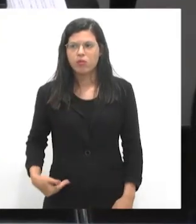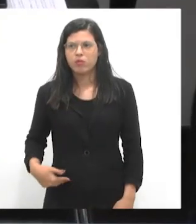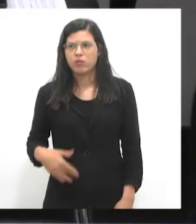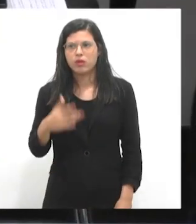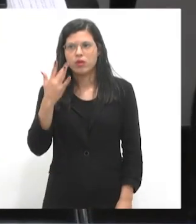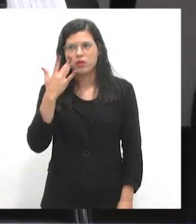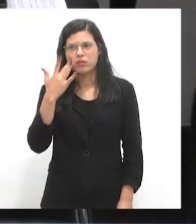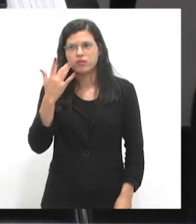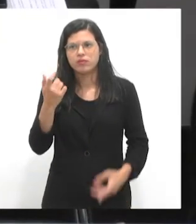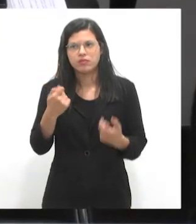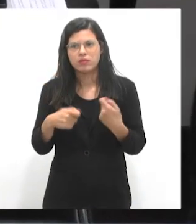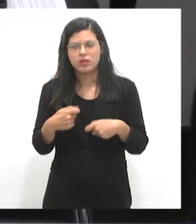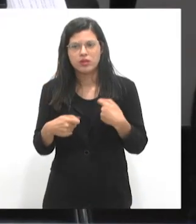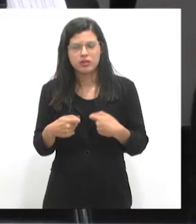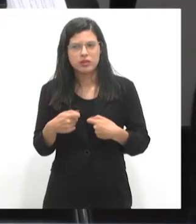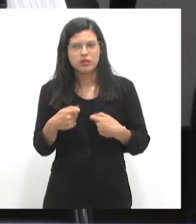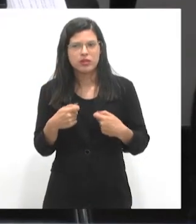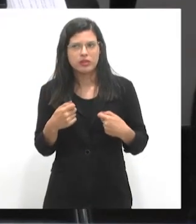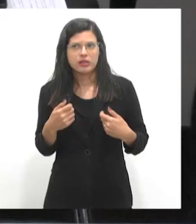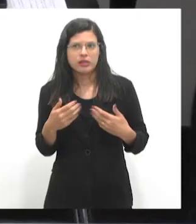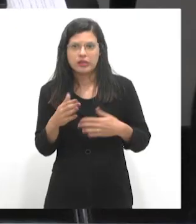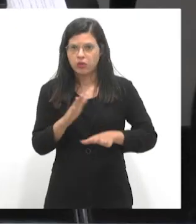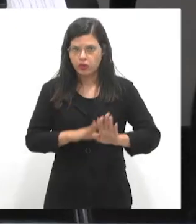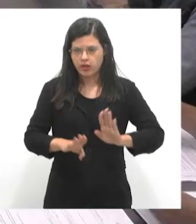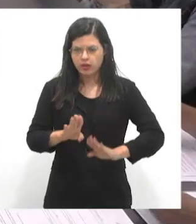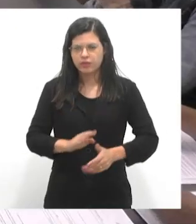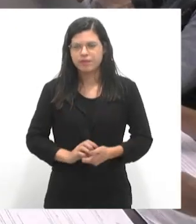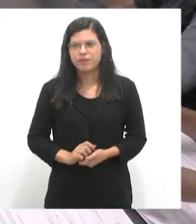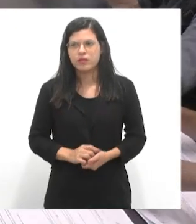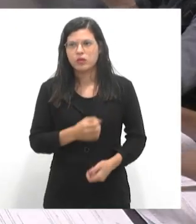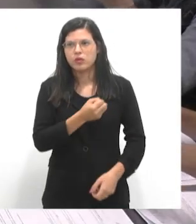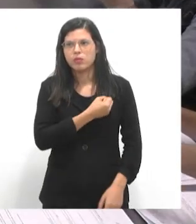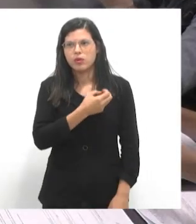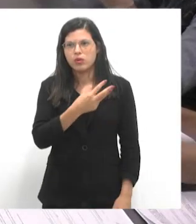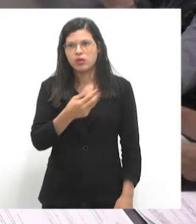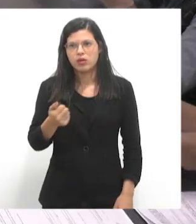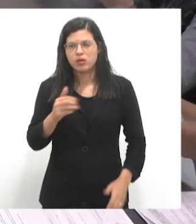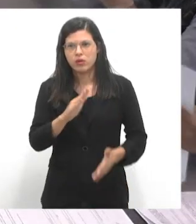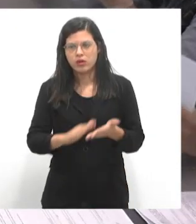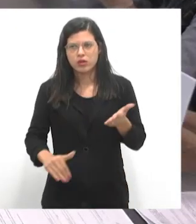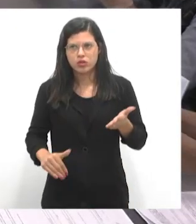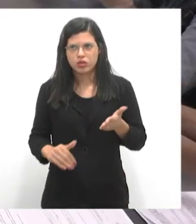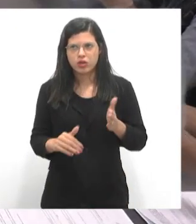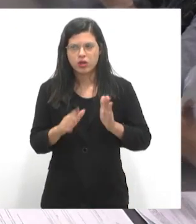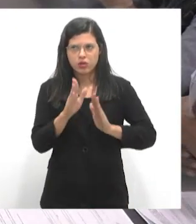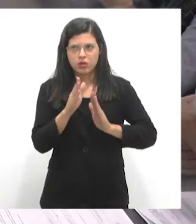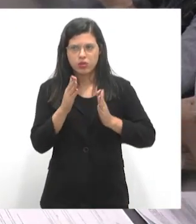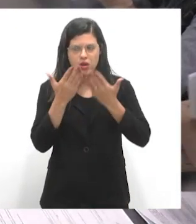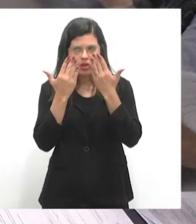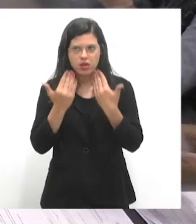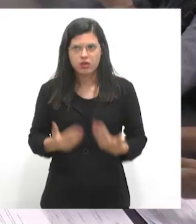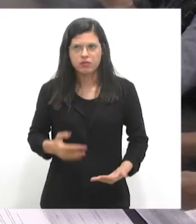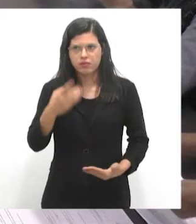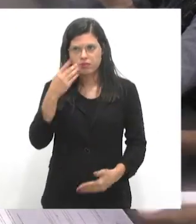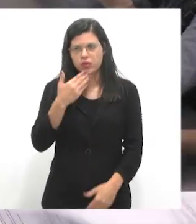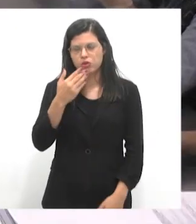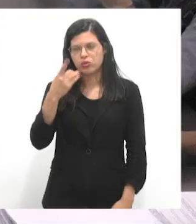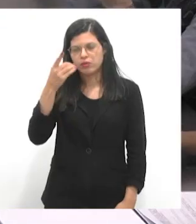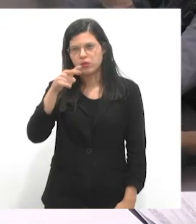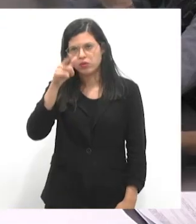pouco de cautela. Embora, tá. Então, 31, retirado de pauta, com vista a pedido do deputado Luiz